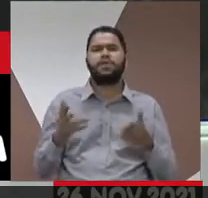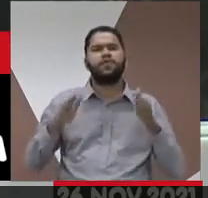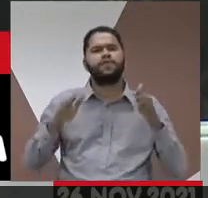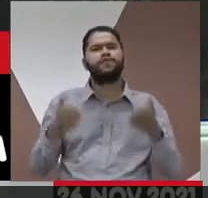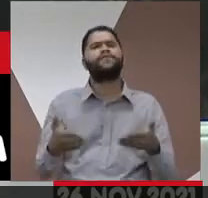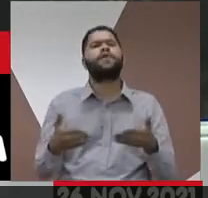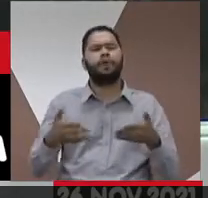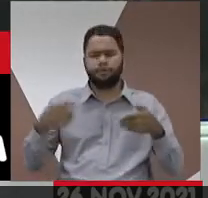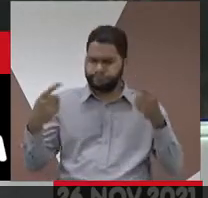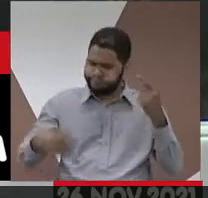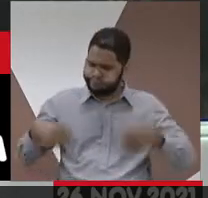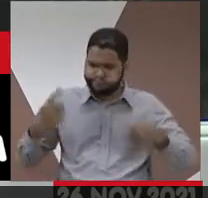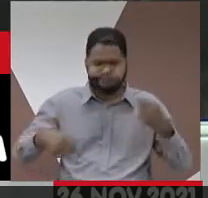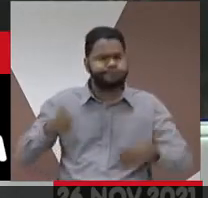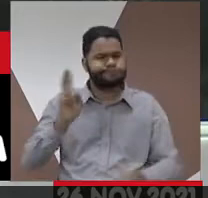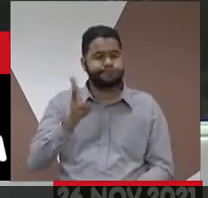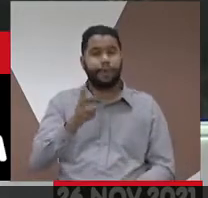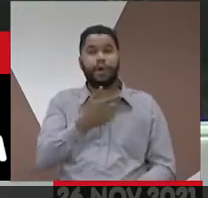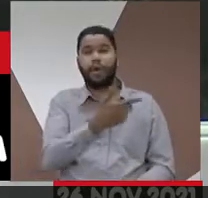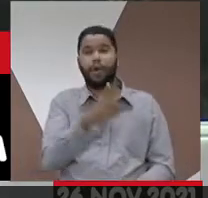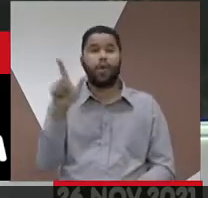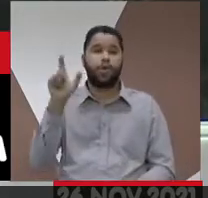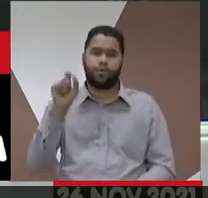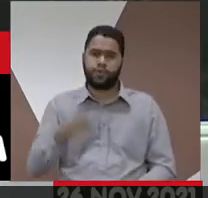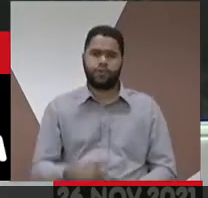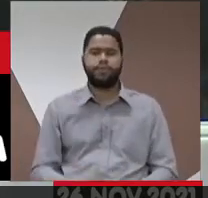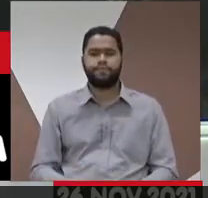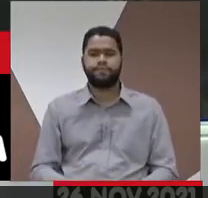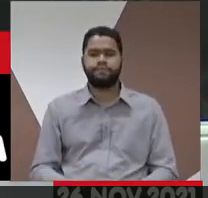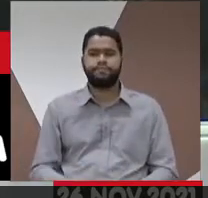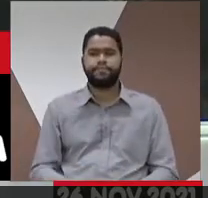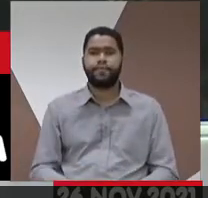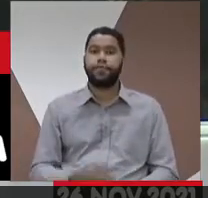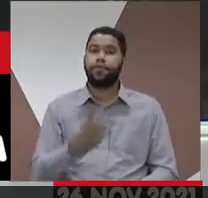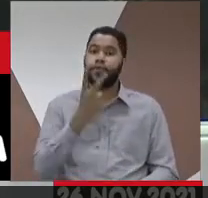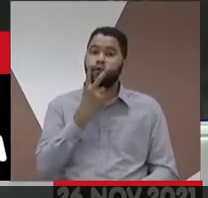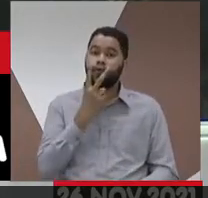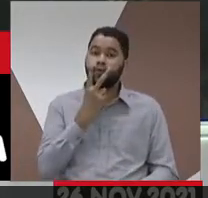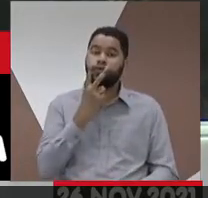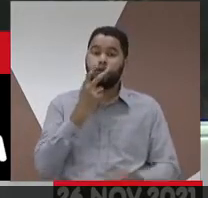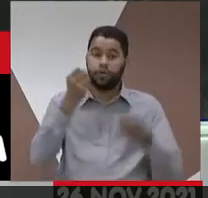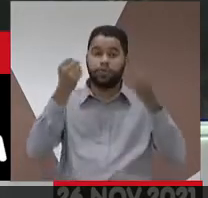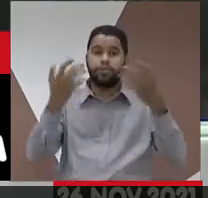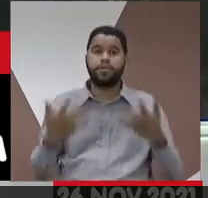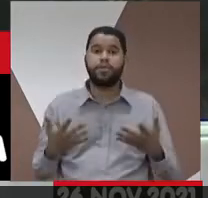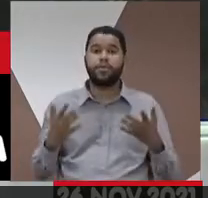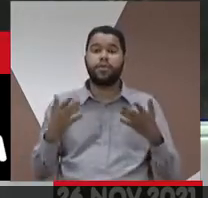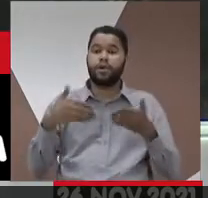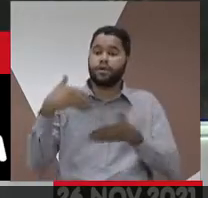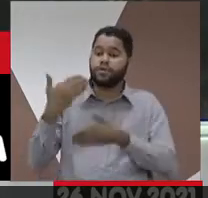desse debate em nenhum momento. A outra questão é que o Vittorio Medioli falou bem disso. Esse